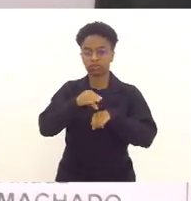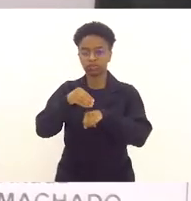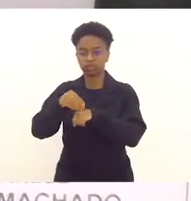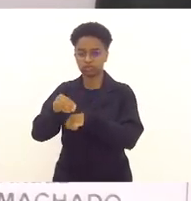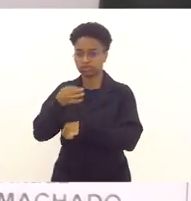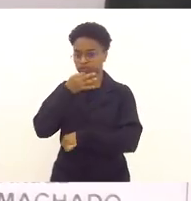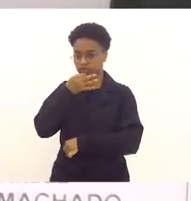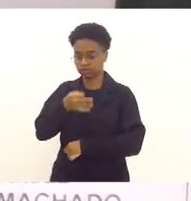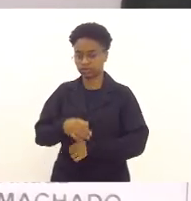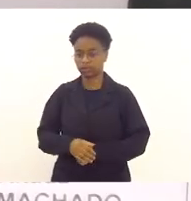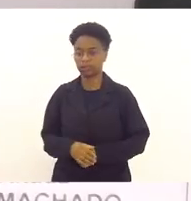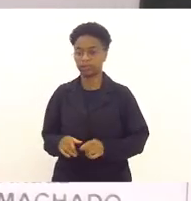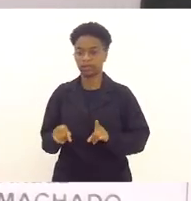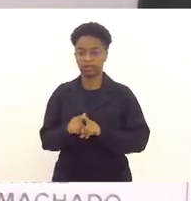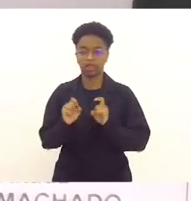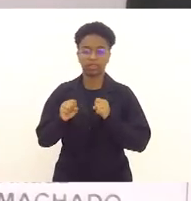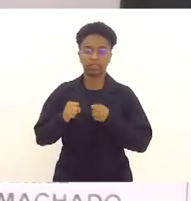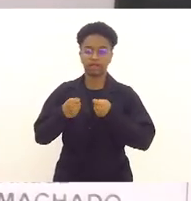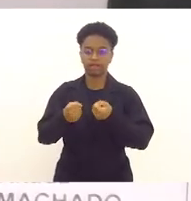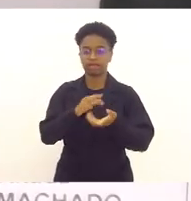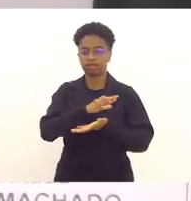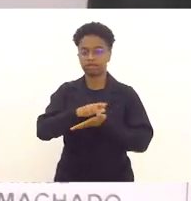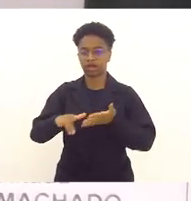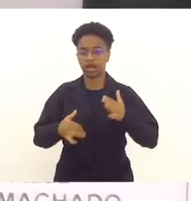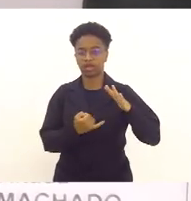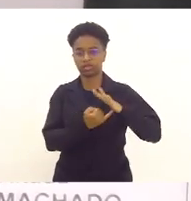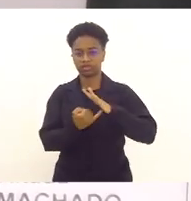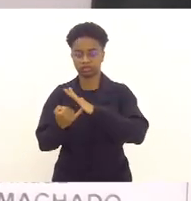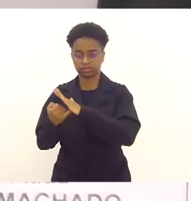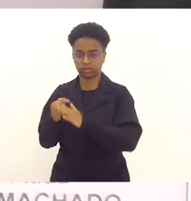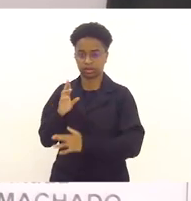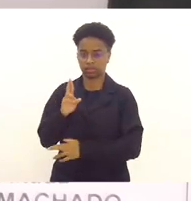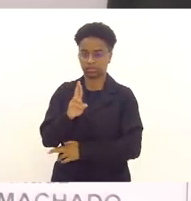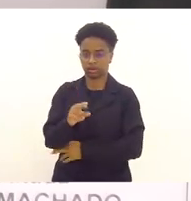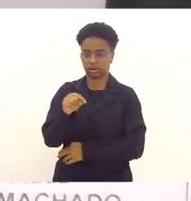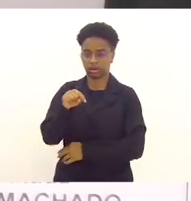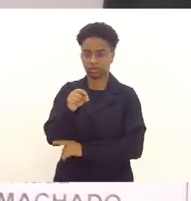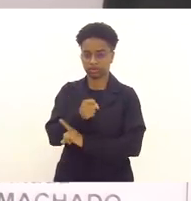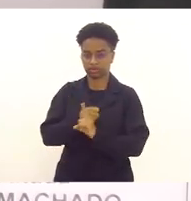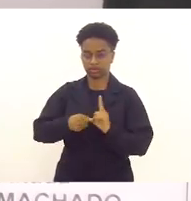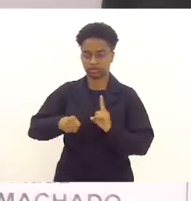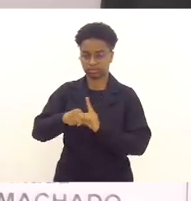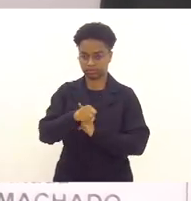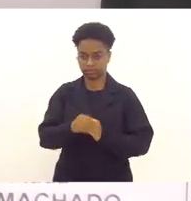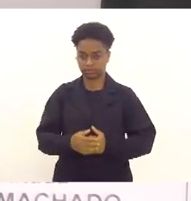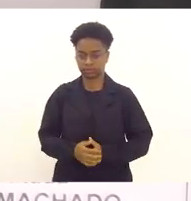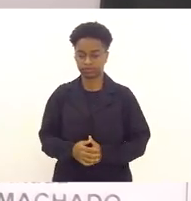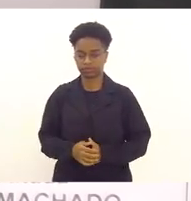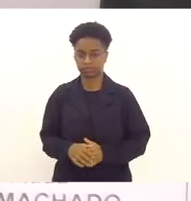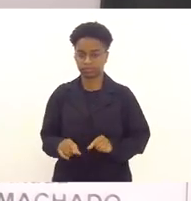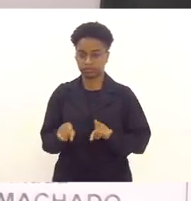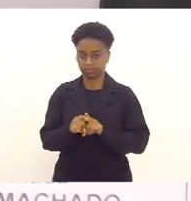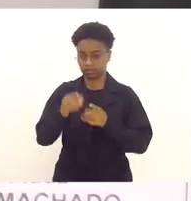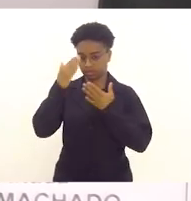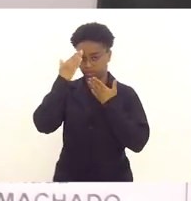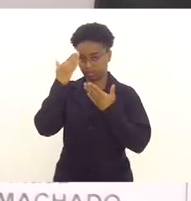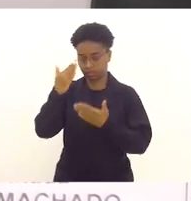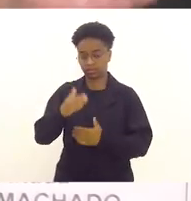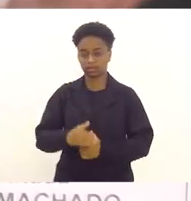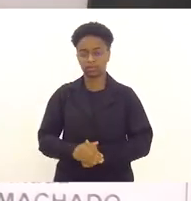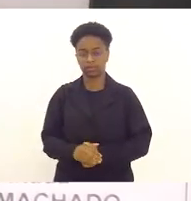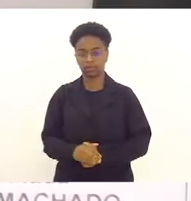né defender as diversas instâncias representativas da sociedade agradecer em